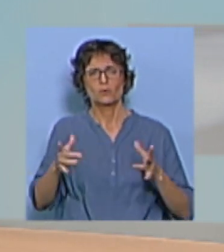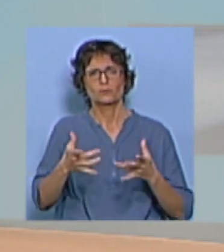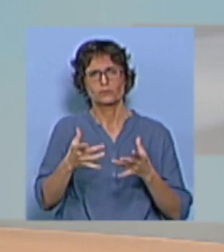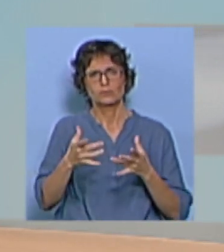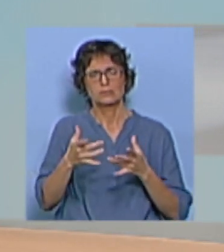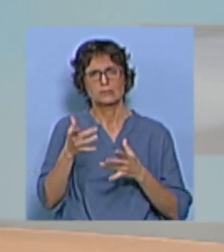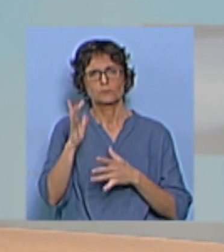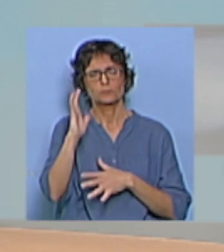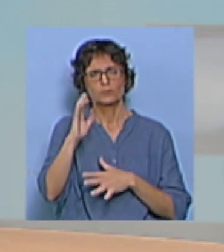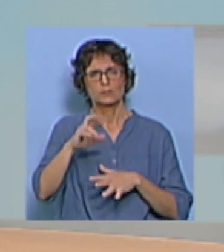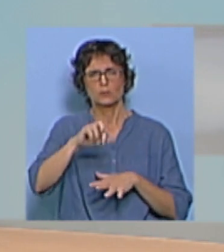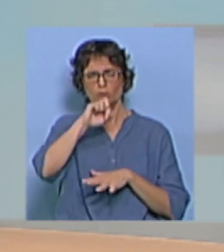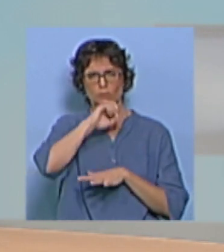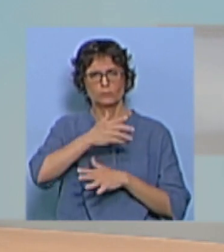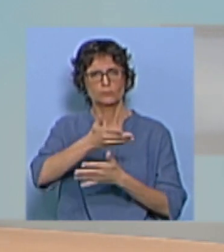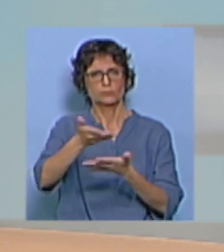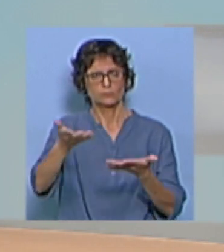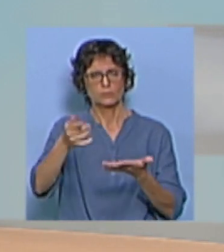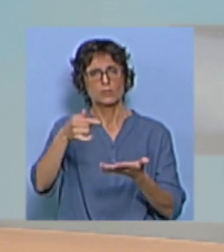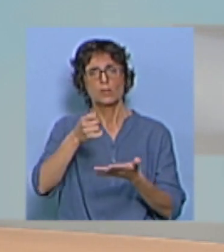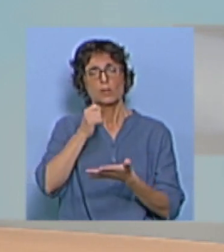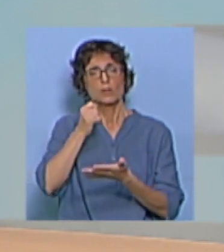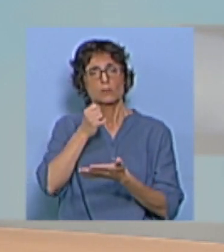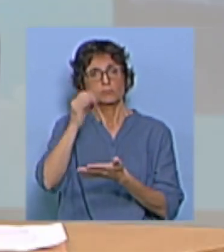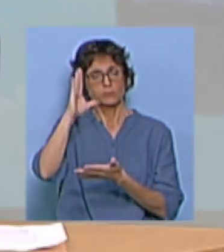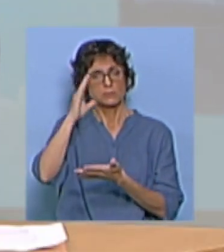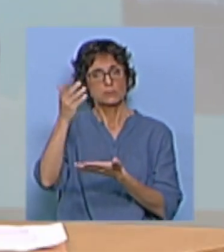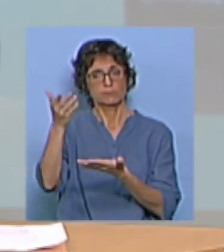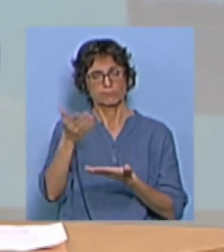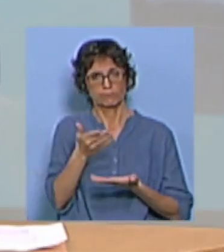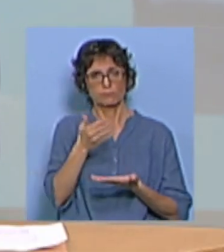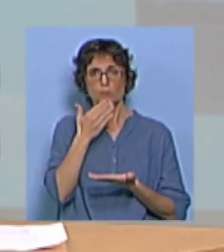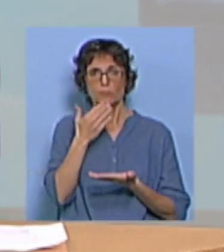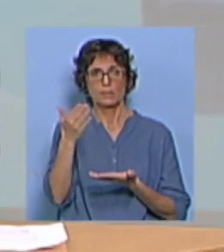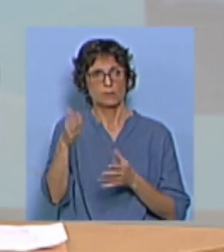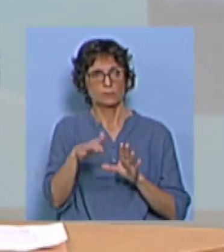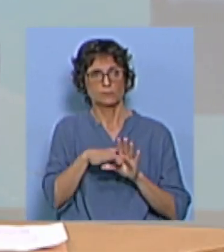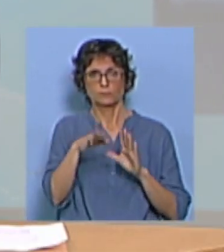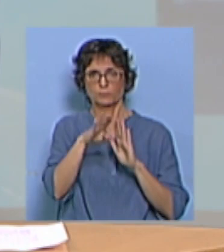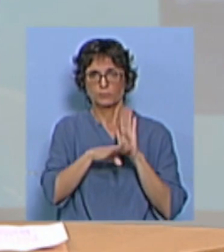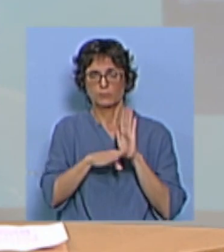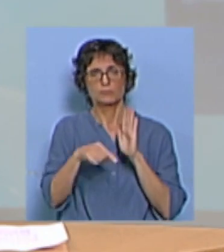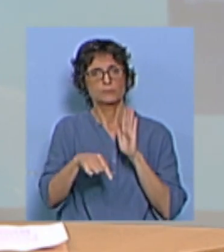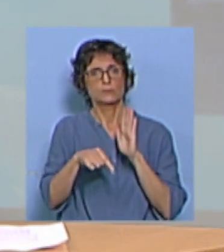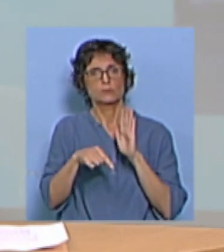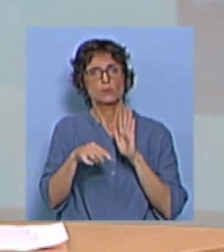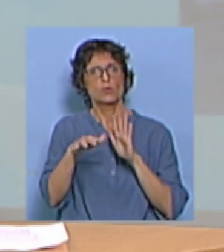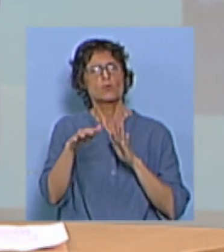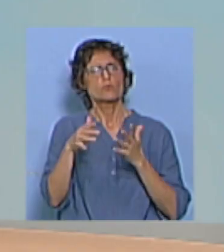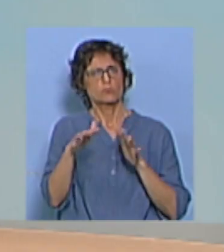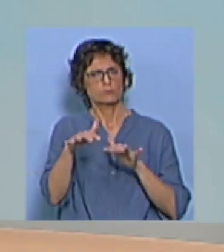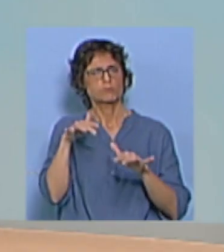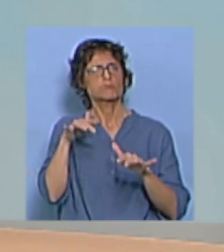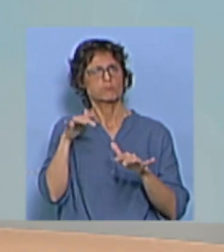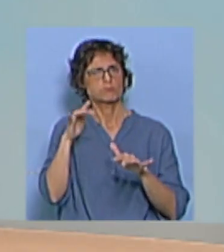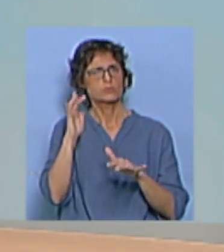Assembleia Plenária. Boa tarde, Padre Manuel. Boa tarde. Obrigado por estar neste programa. Foi uma Assembleia mais breve, mas muito determinante,